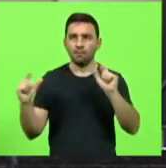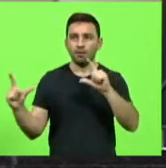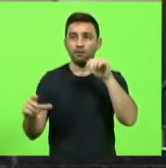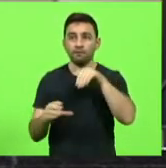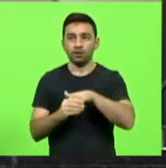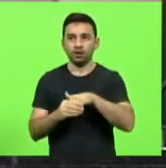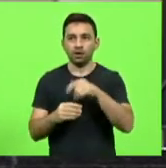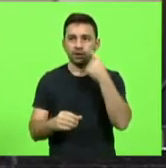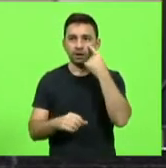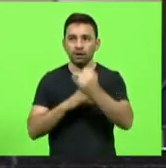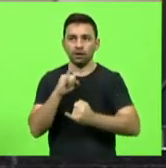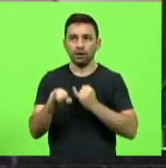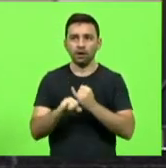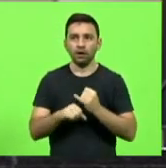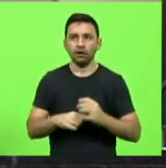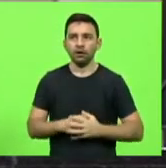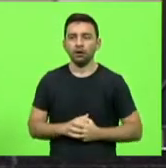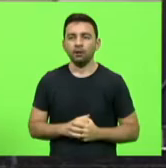virtual.